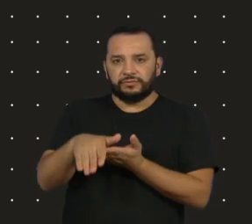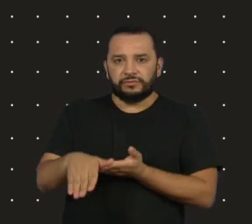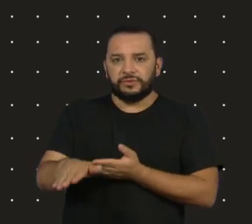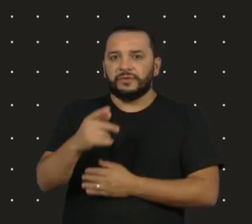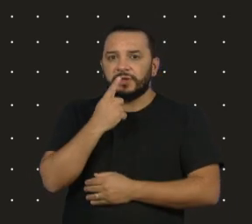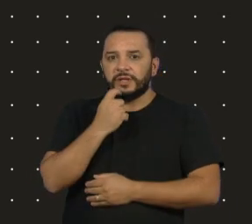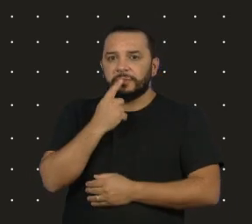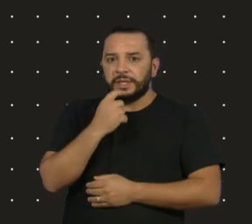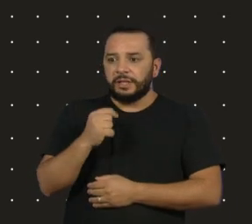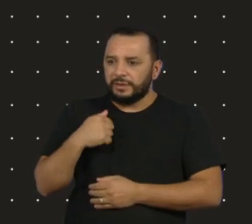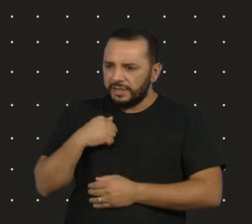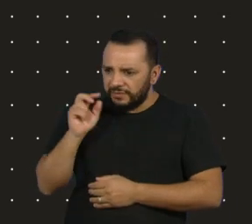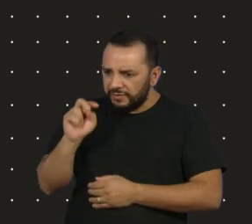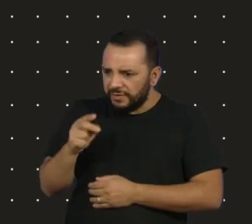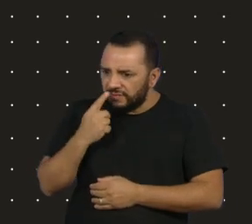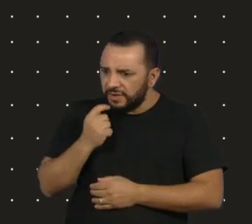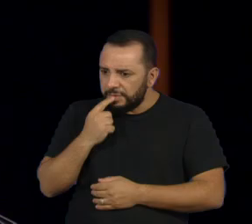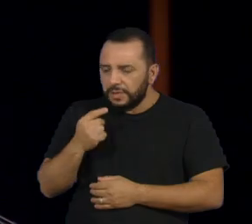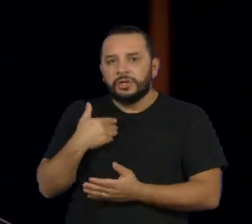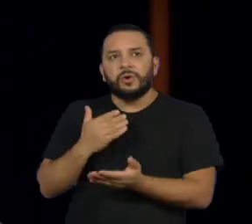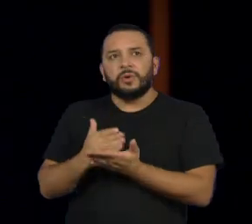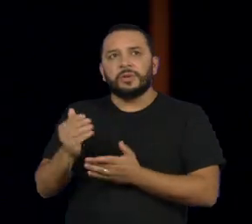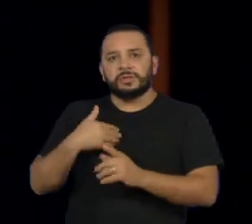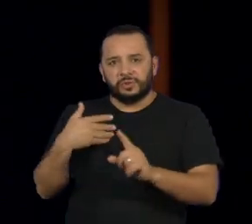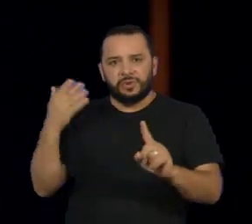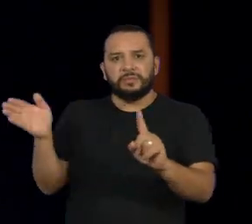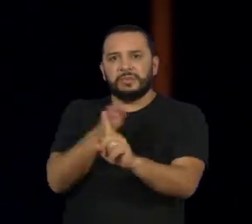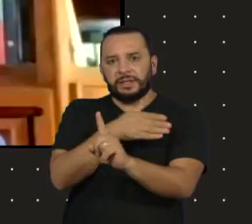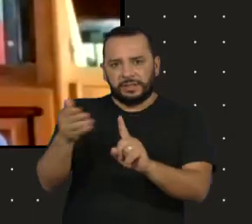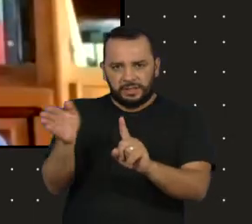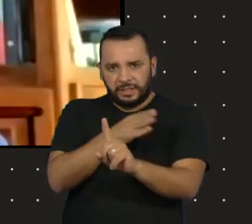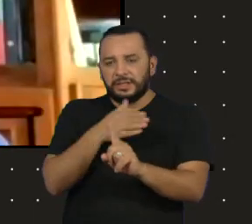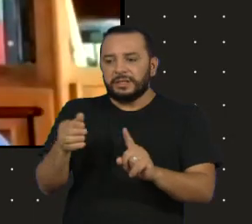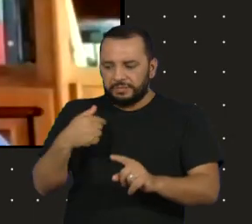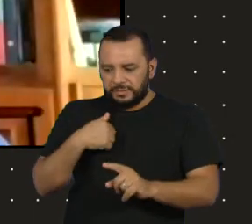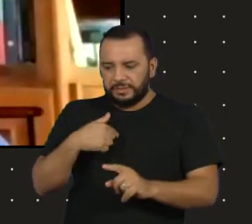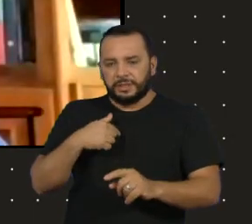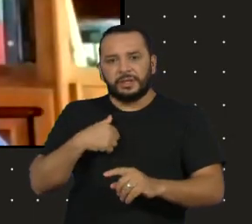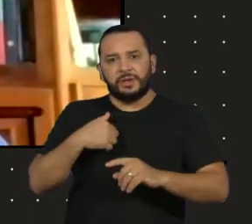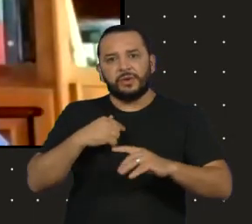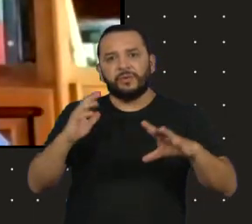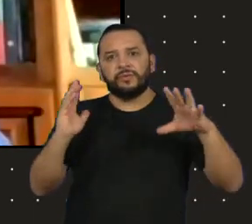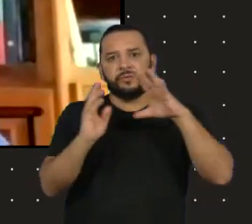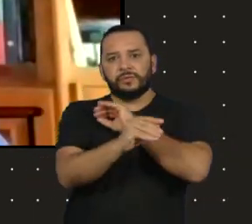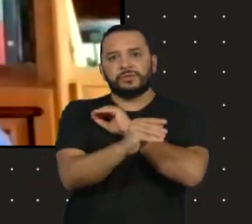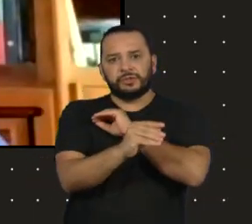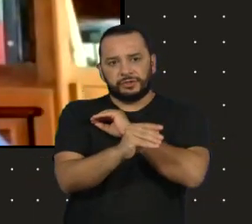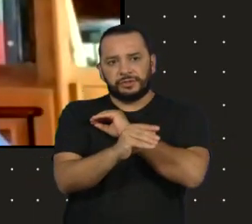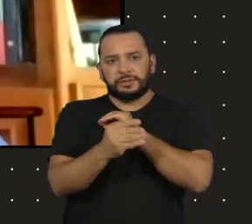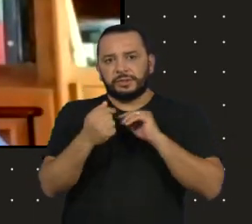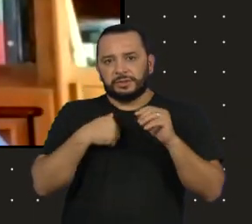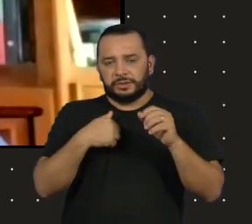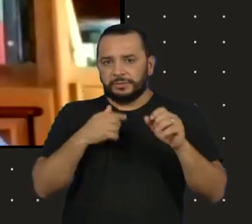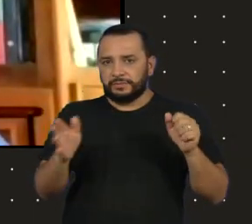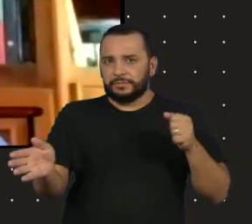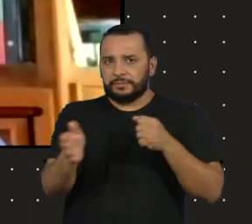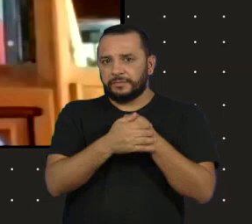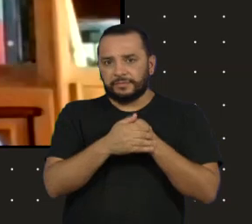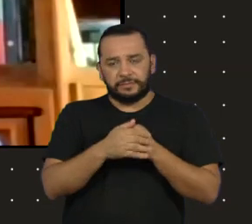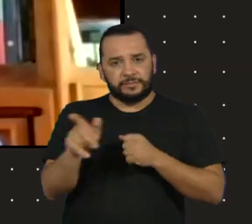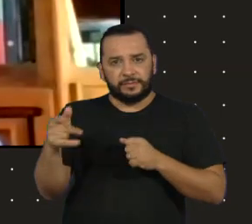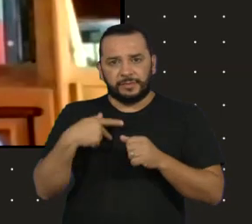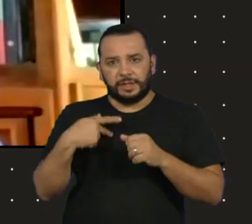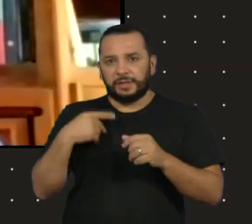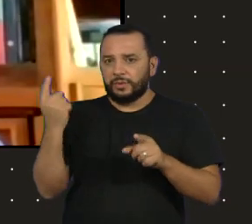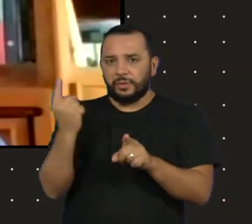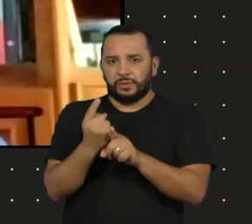já começou a me bater ali mesmo, né? E eu tive que fugir e me escondi, né? Pois eles